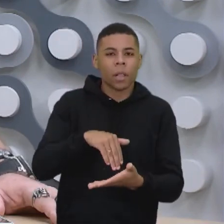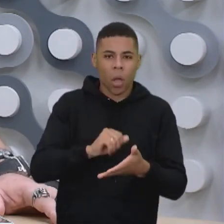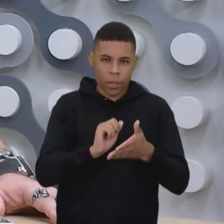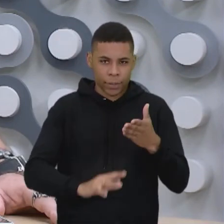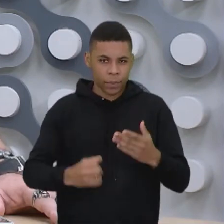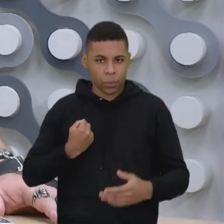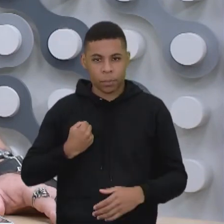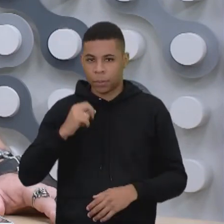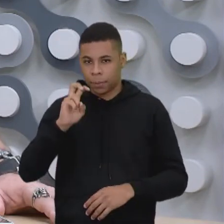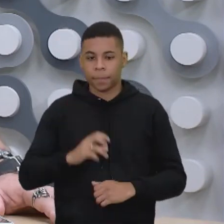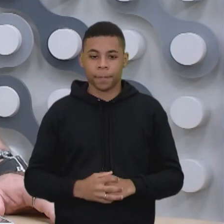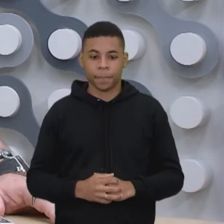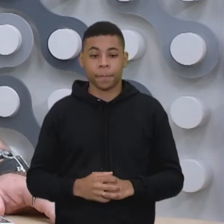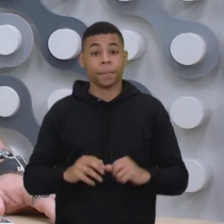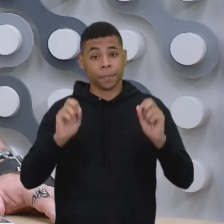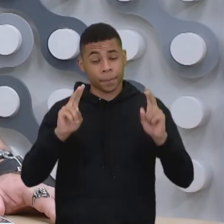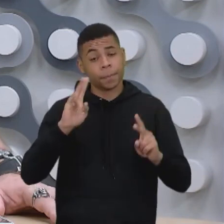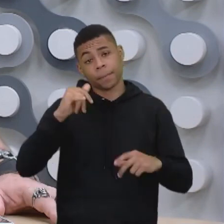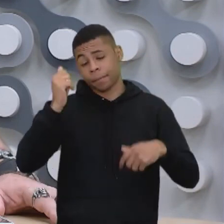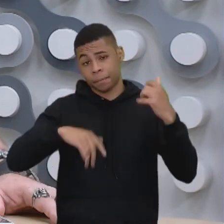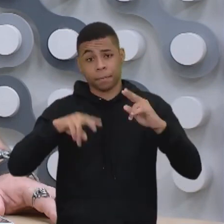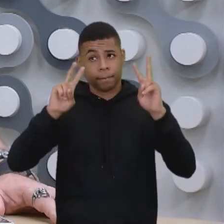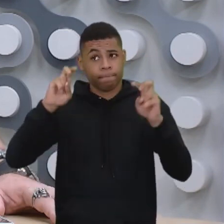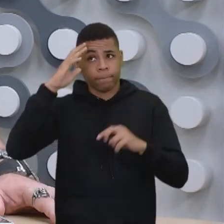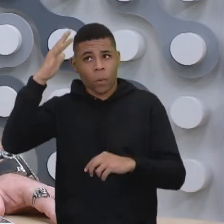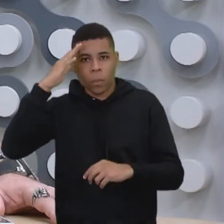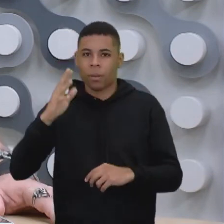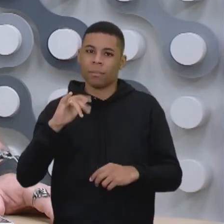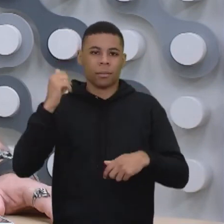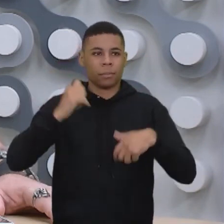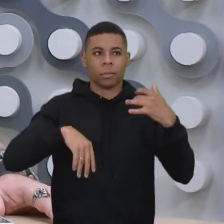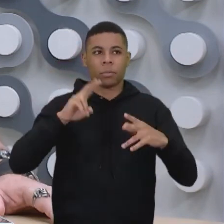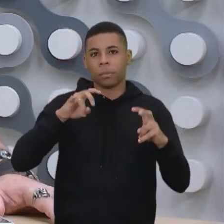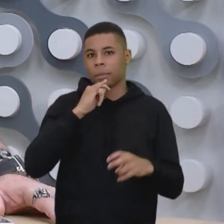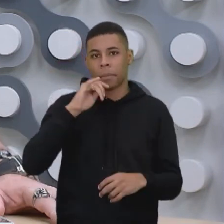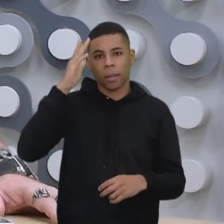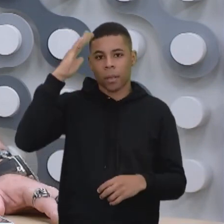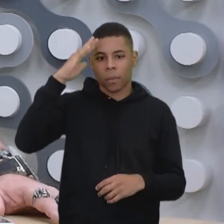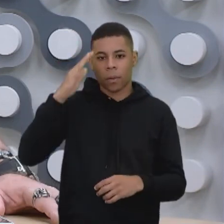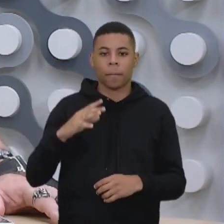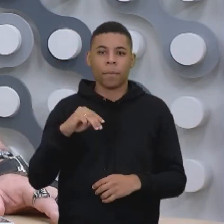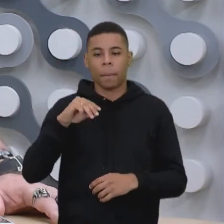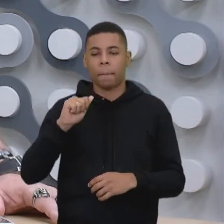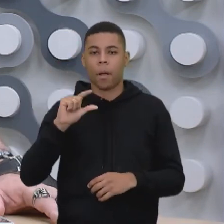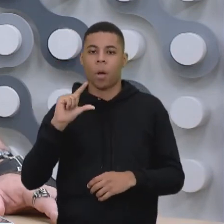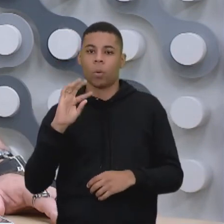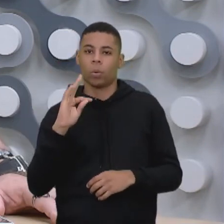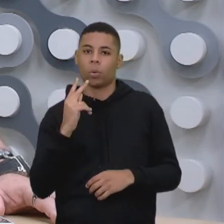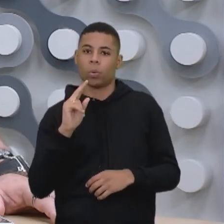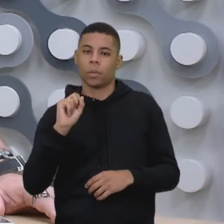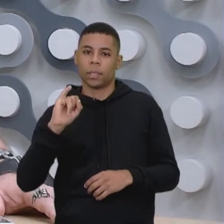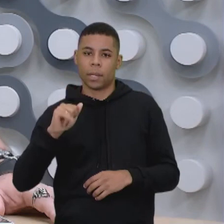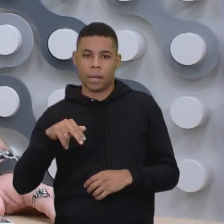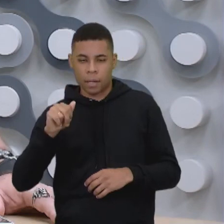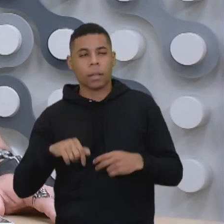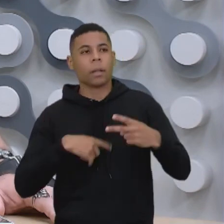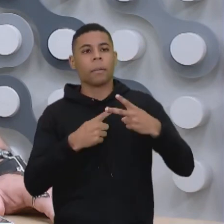atividade 5, né. Nós vamos falar sobre as teorias, né, também nós vamos falar sobre a teoria neomalthusiana, falaremos sobre a